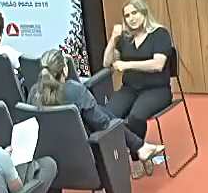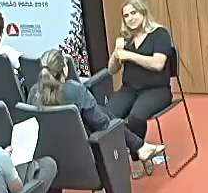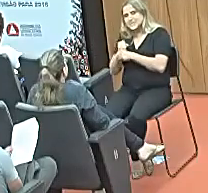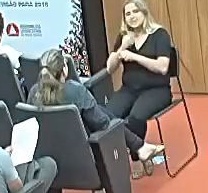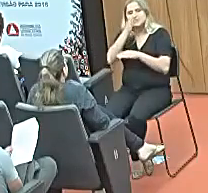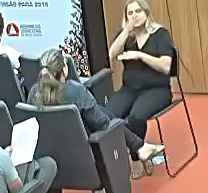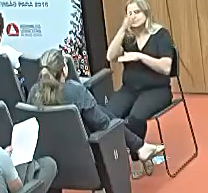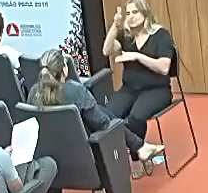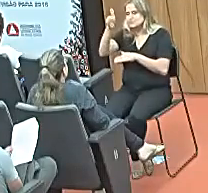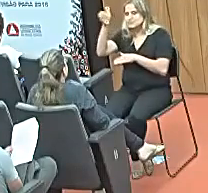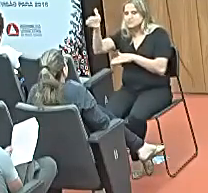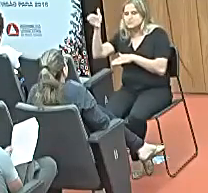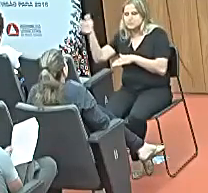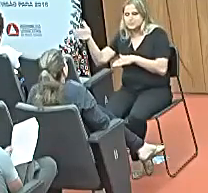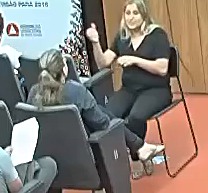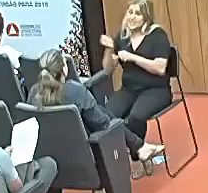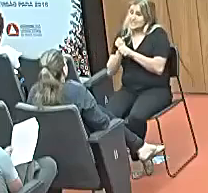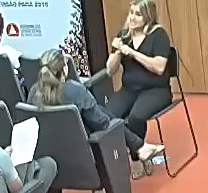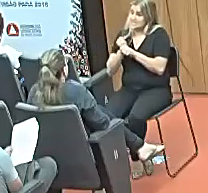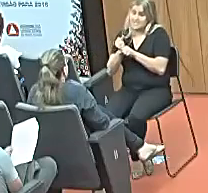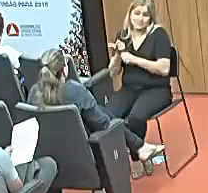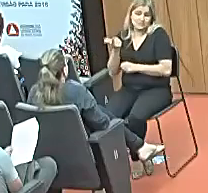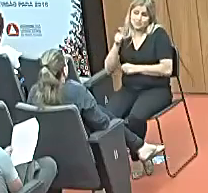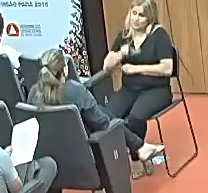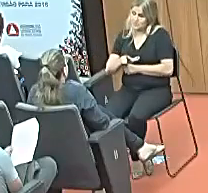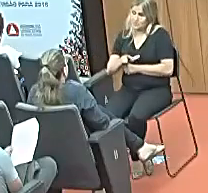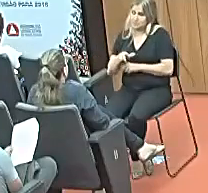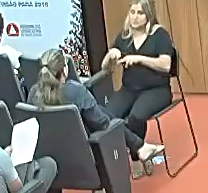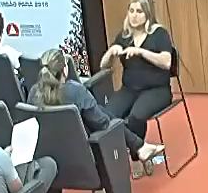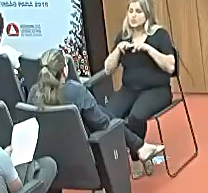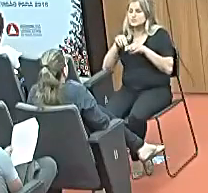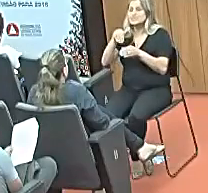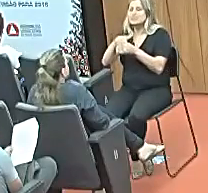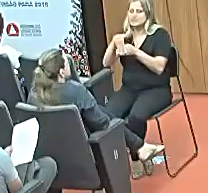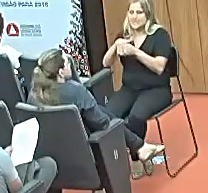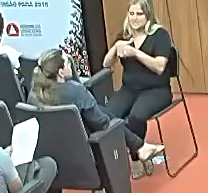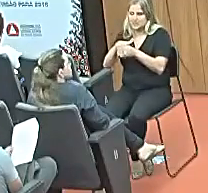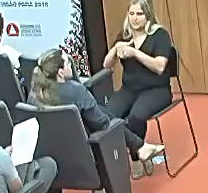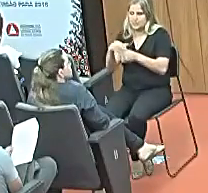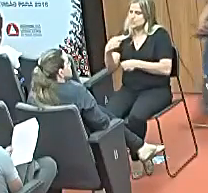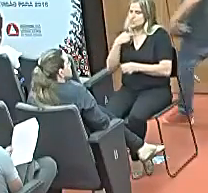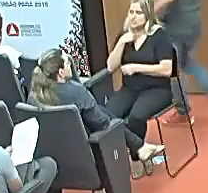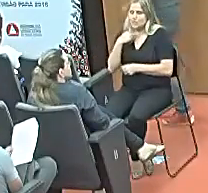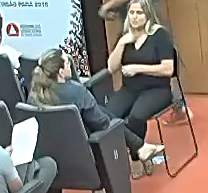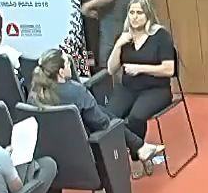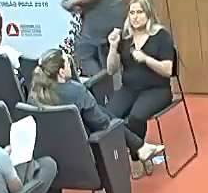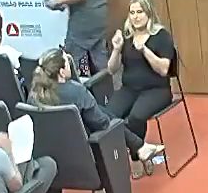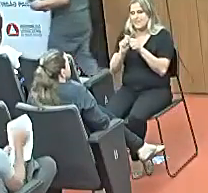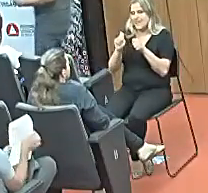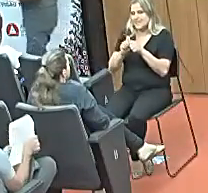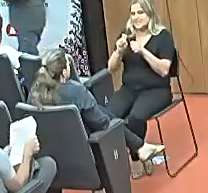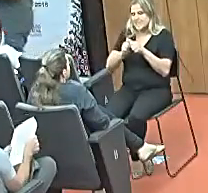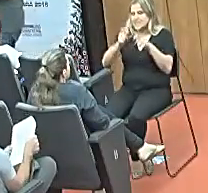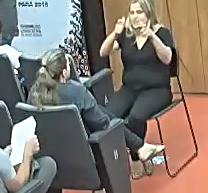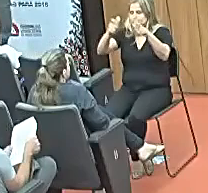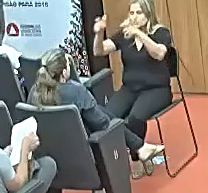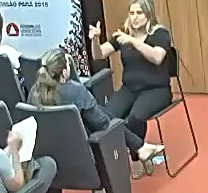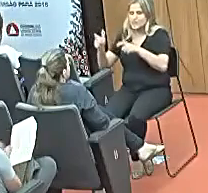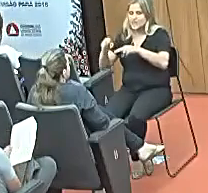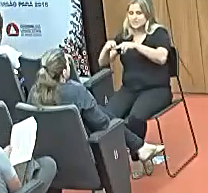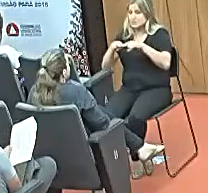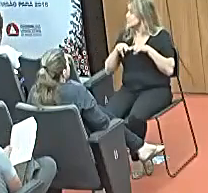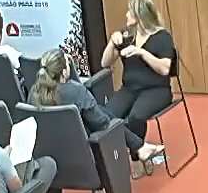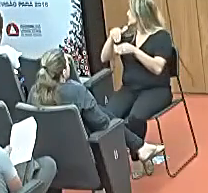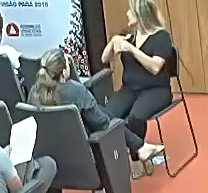regiões e neste ano não foi possível cada lei eleitoral que não poderíamos é fazer esse trabalho nas regiões durante esse período